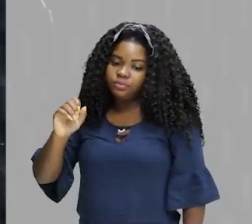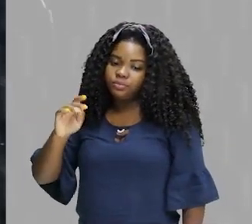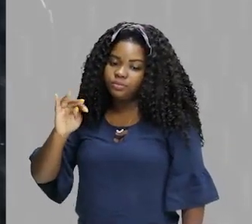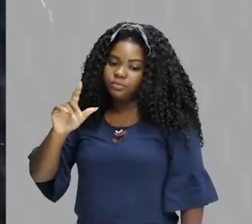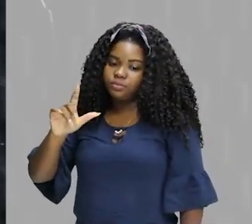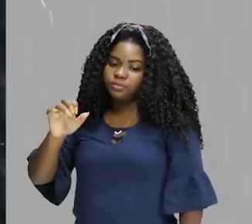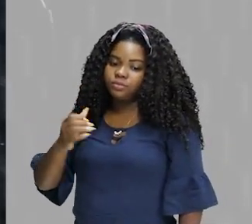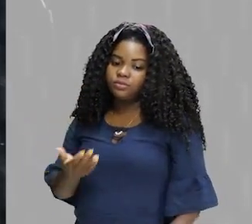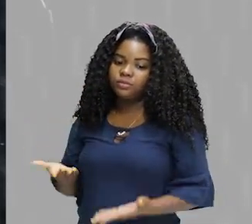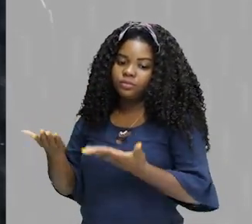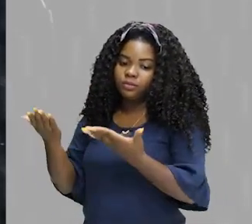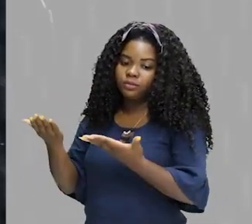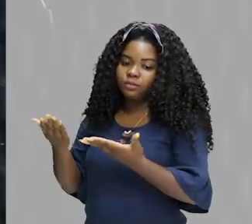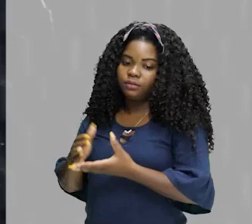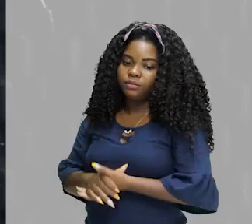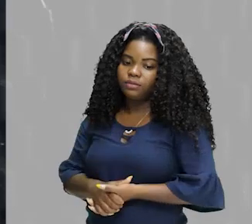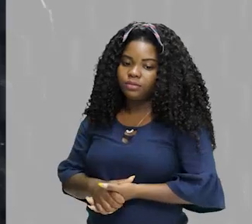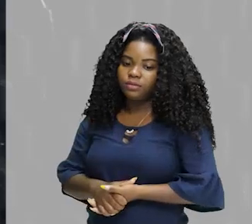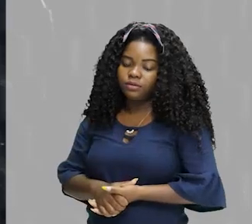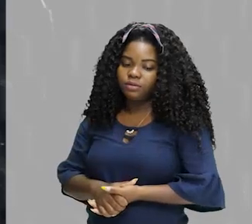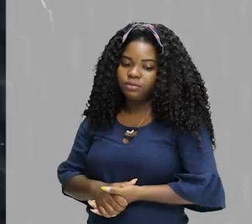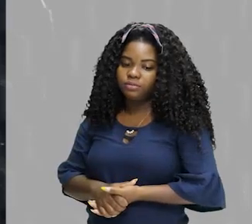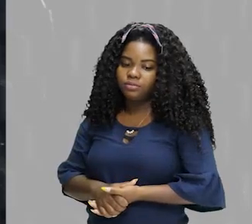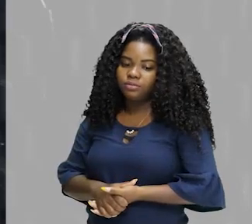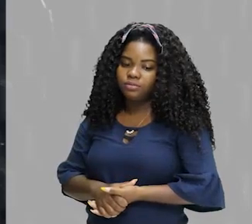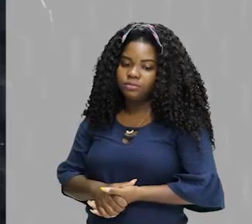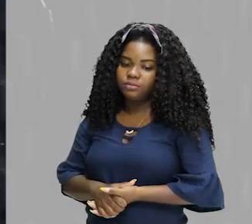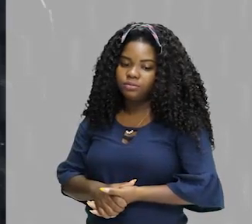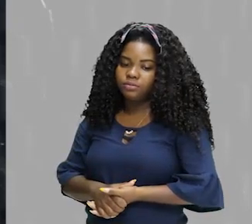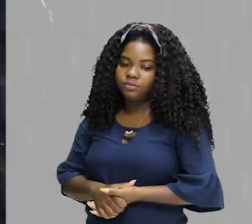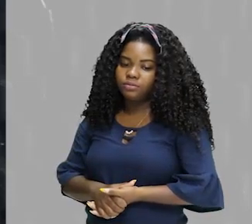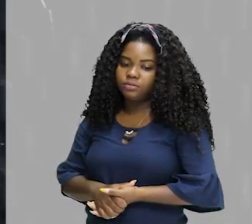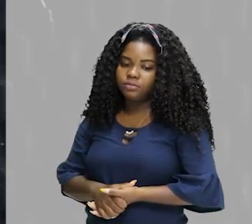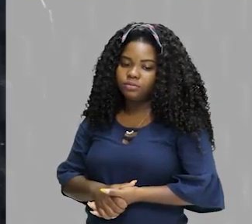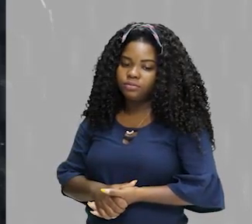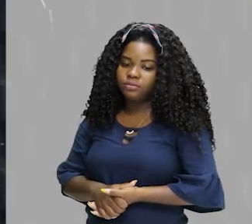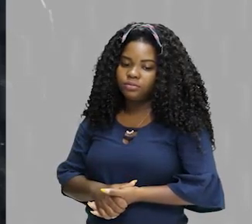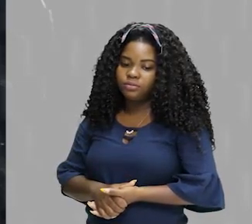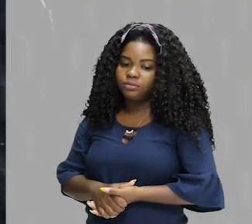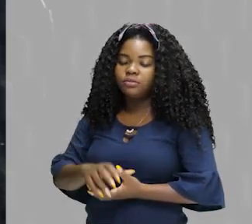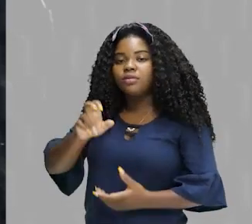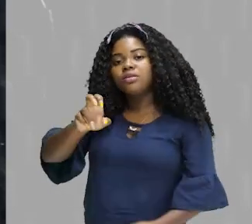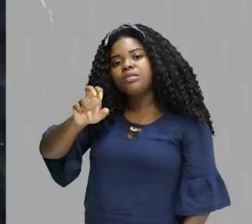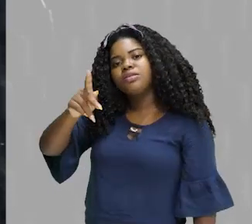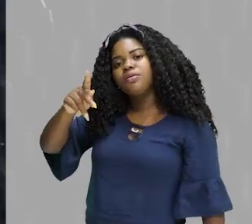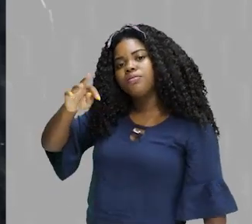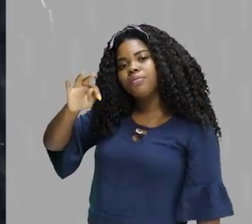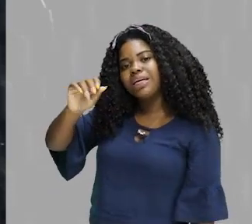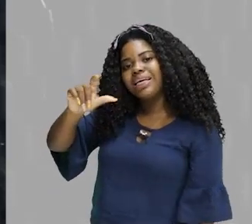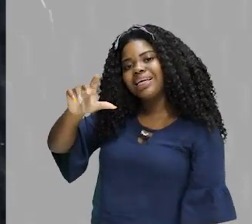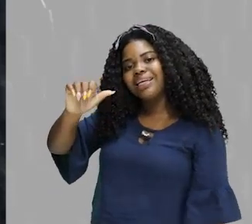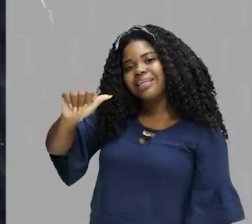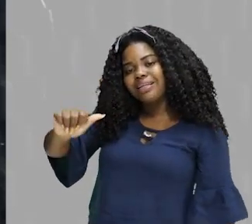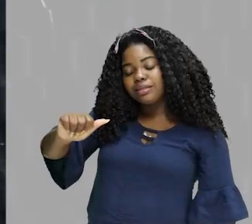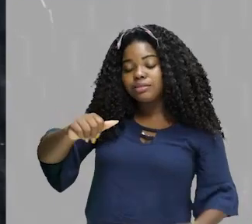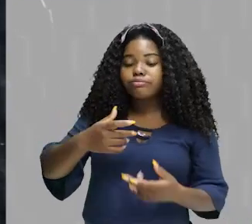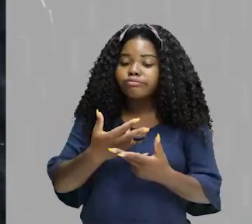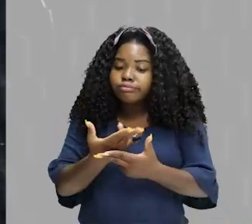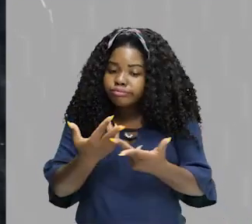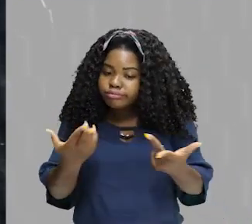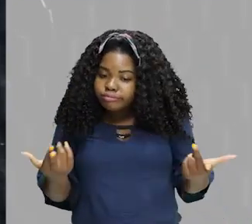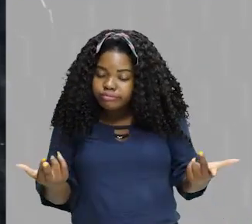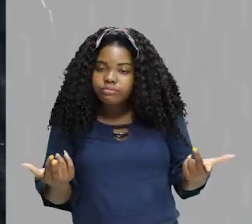o padrão que ela vai apresentar. As dicotiledôneas vai apresentar 5 sépalas ou 5